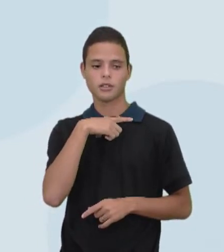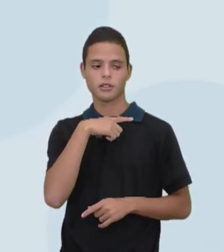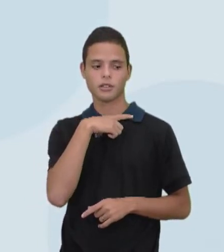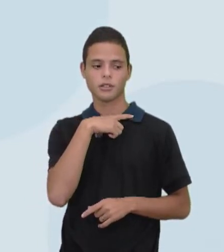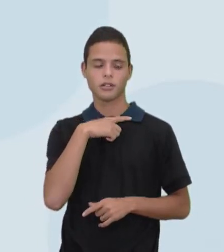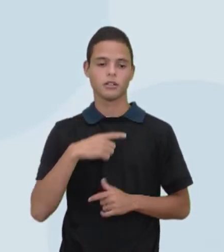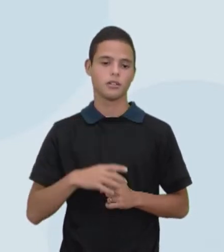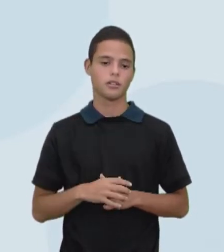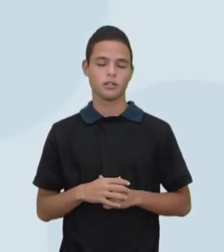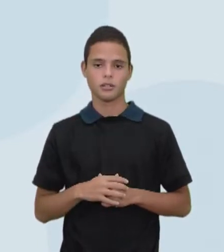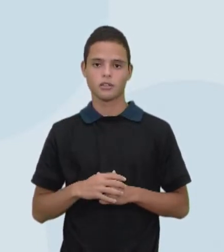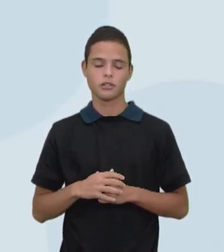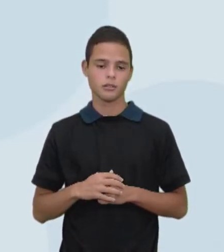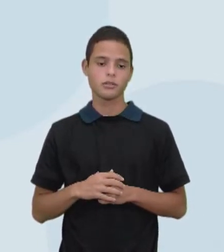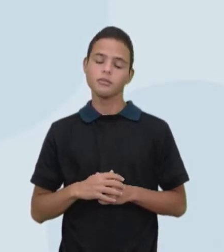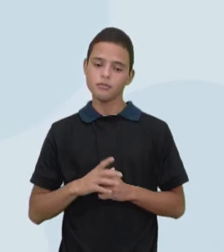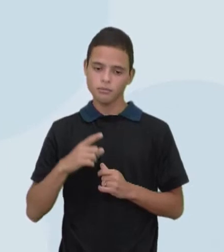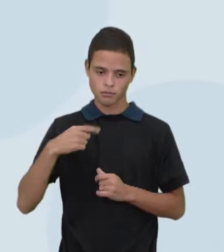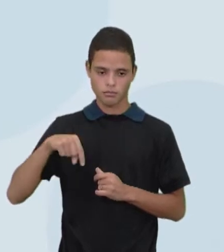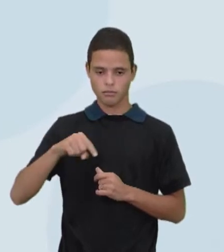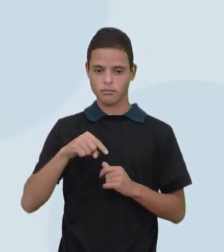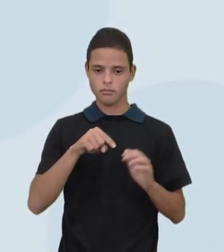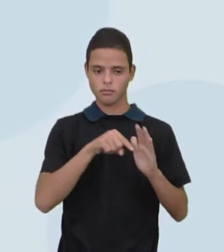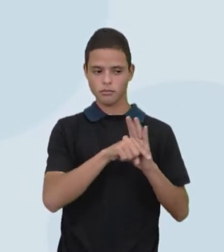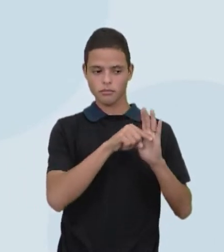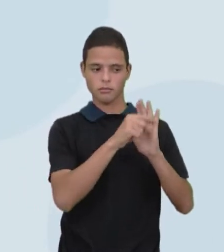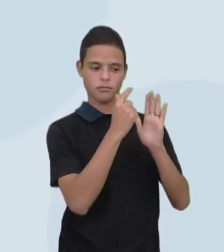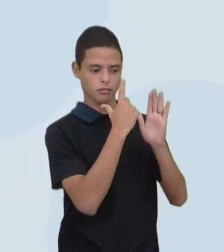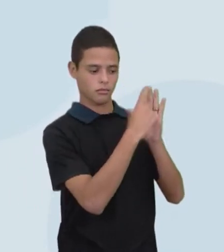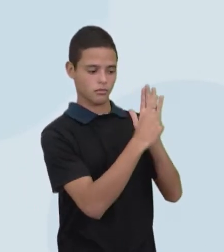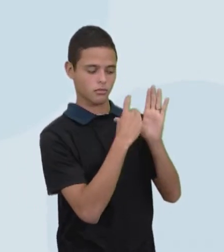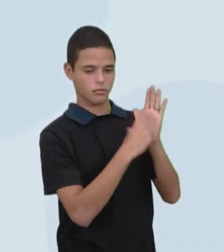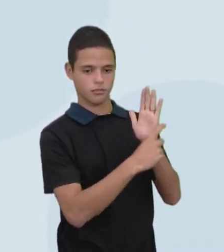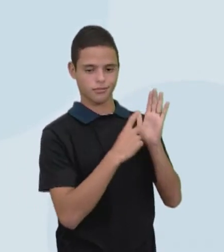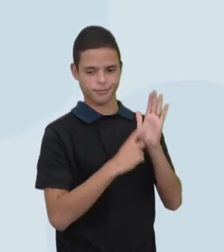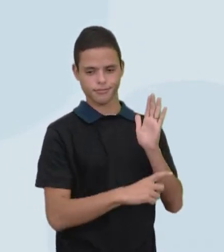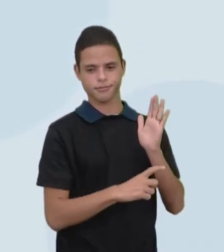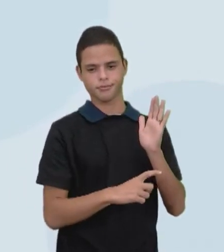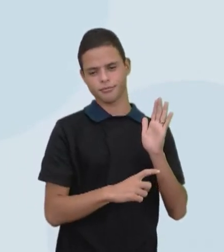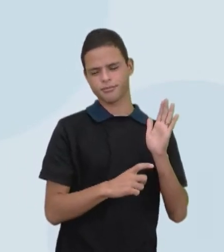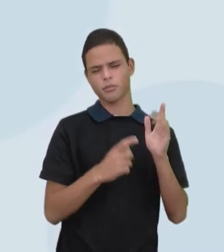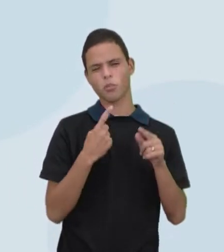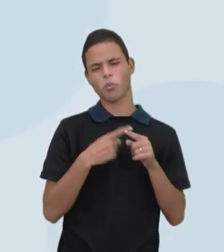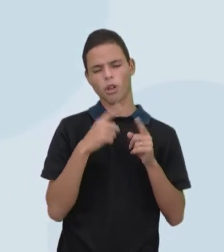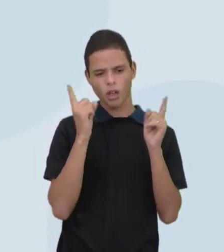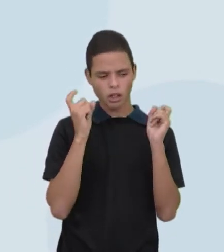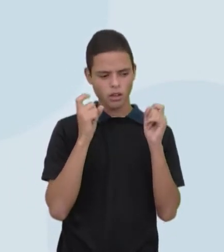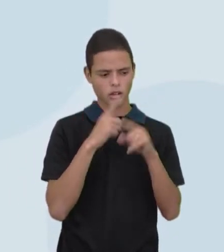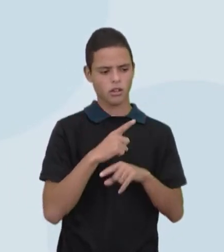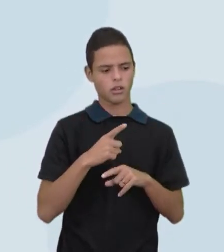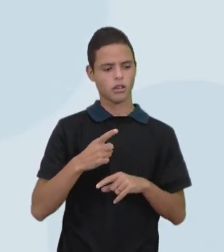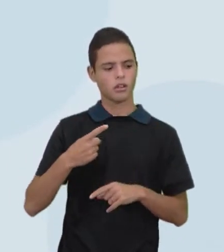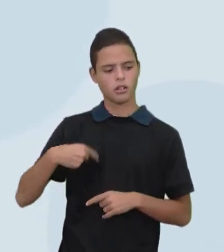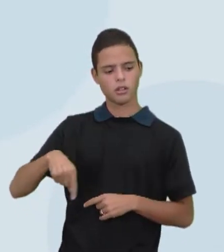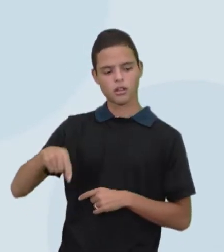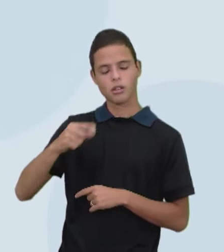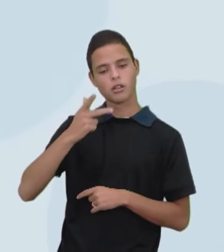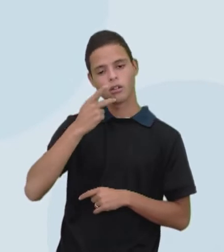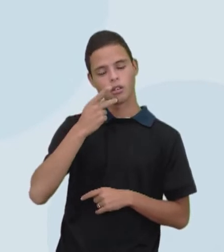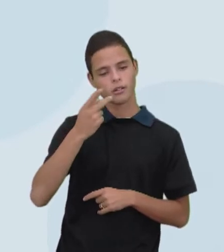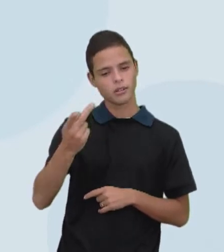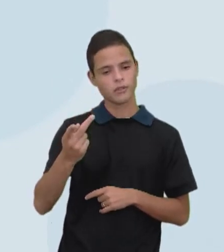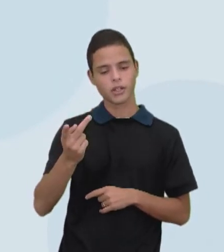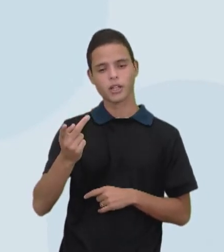anterior ficou para vocês aí fazerem um artigo, né, de opinião falando por que é tão difícil a gente falar que